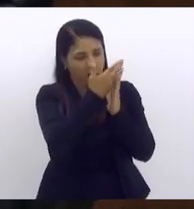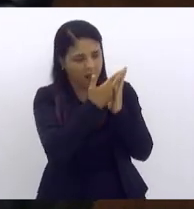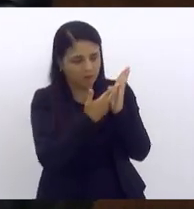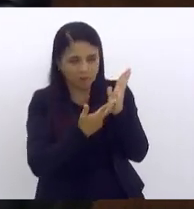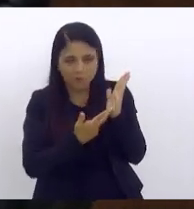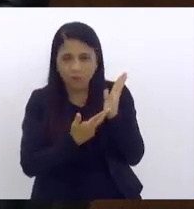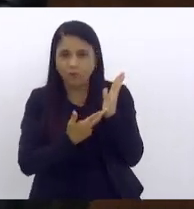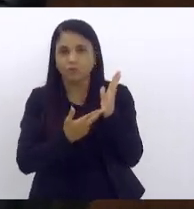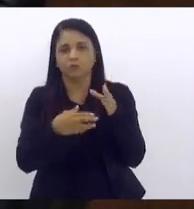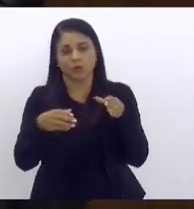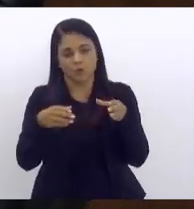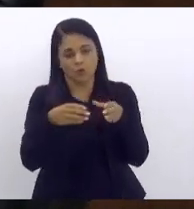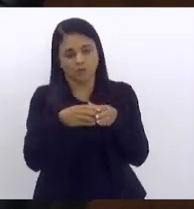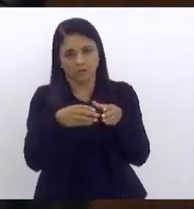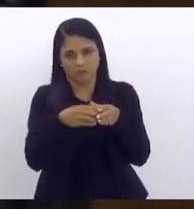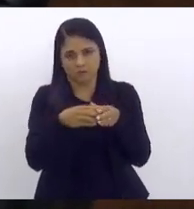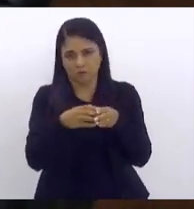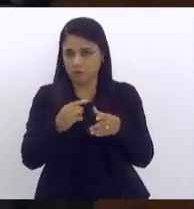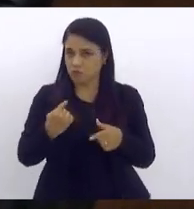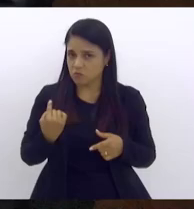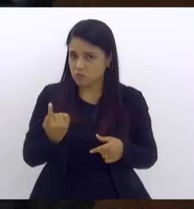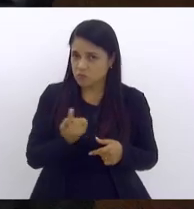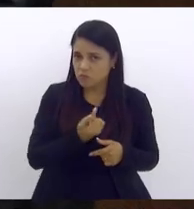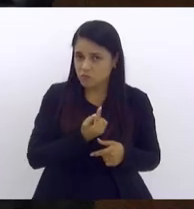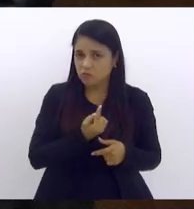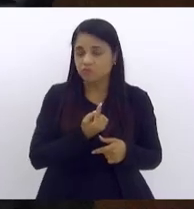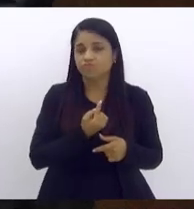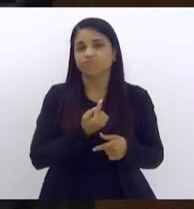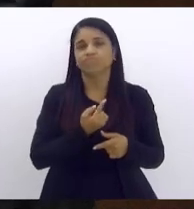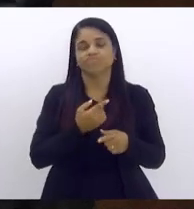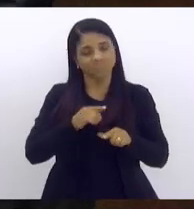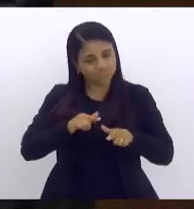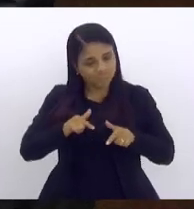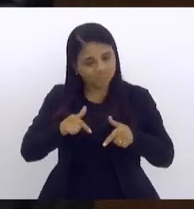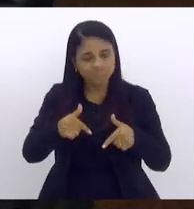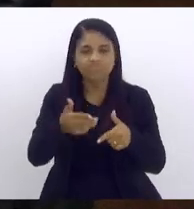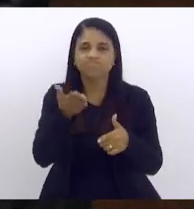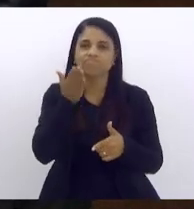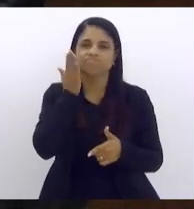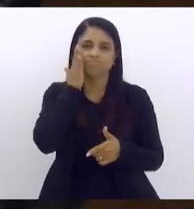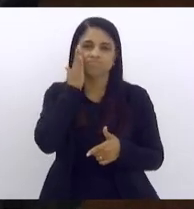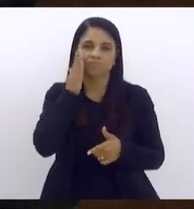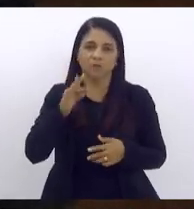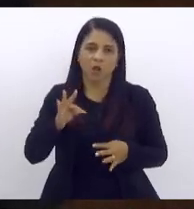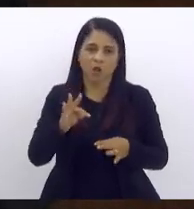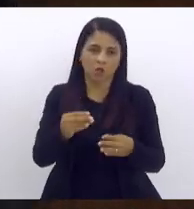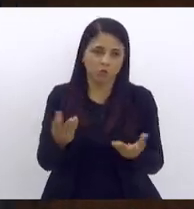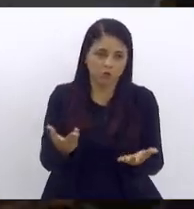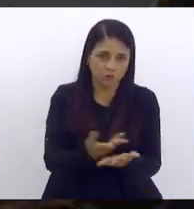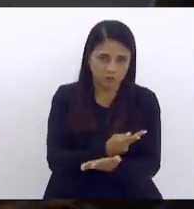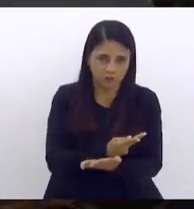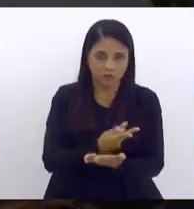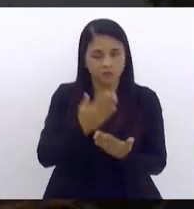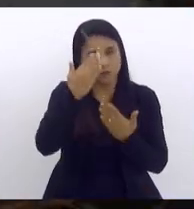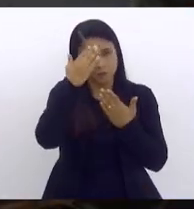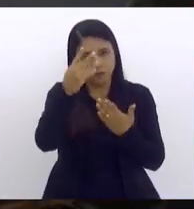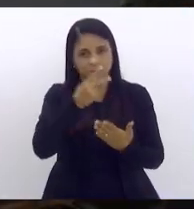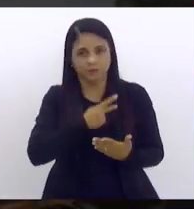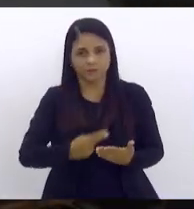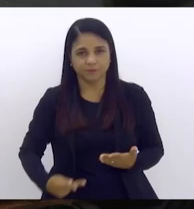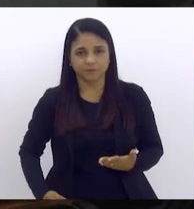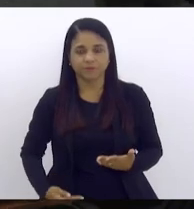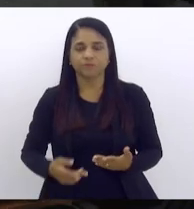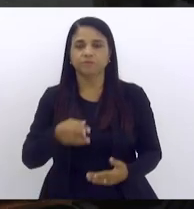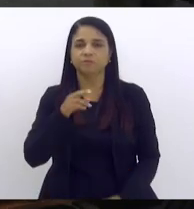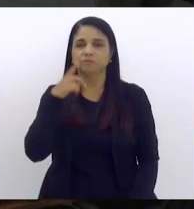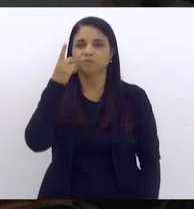comissão. Porque nós estamos botando o dedo na ferida e sabemos tudo o que está acontecendo. Muito obrigado, presidente. Deputado